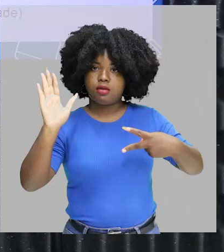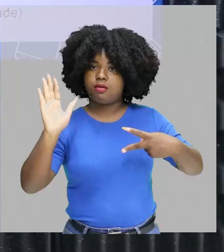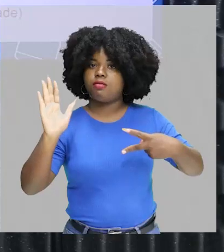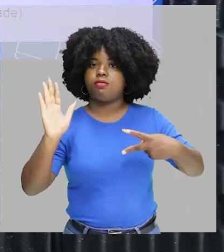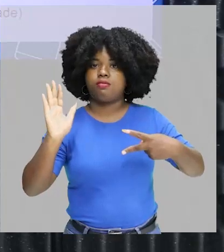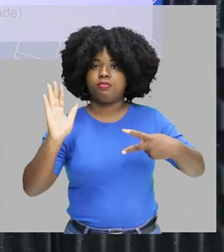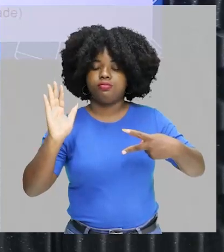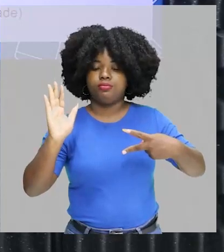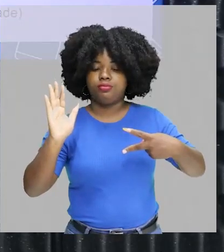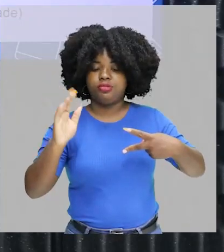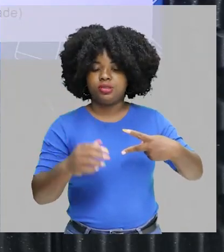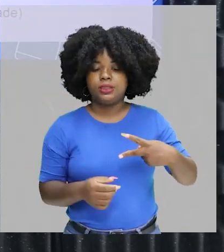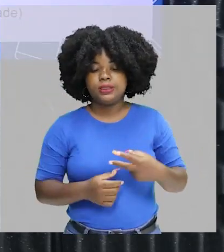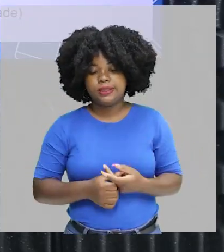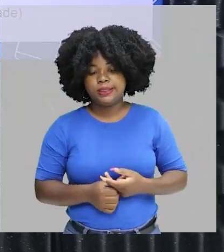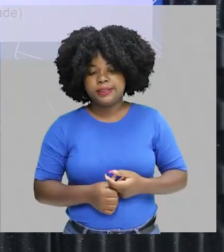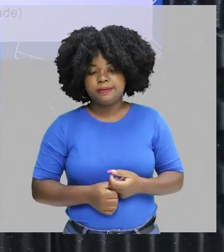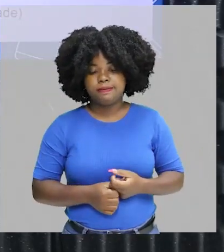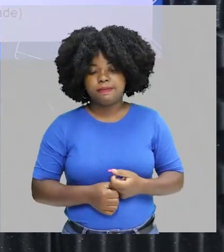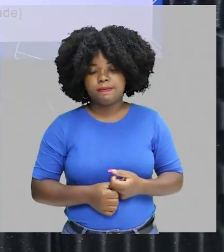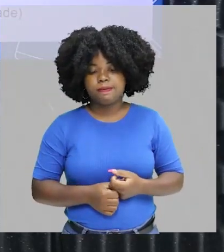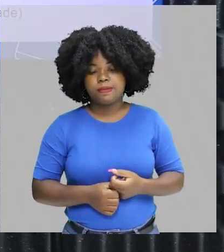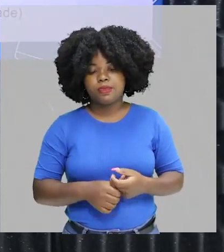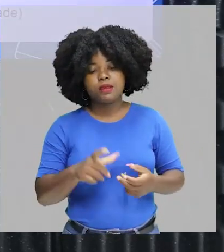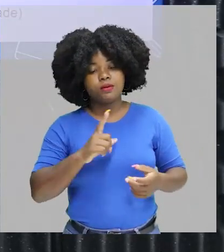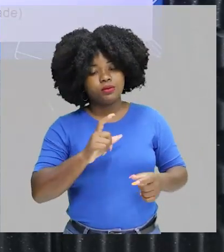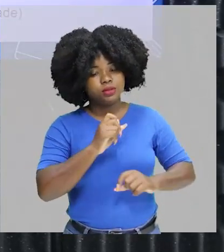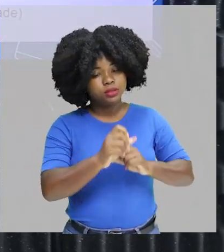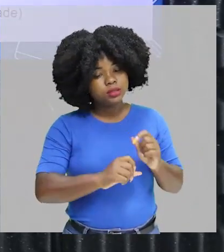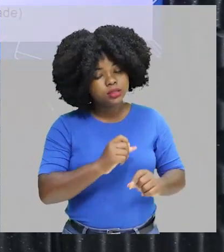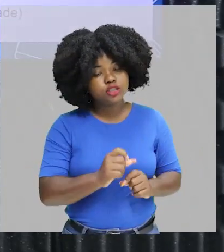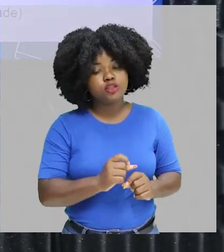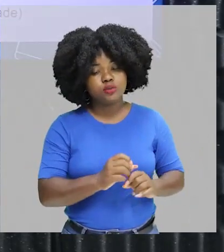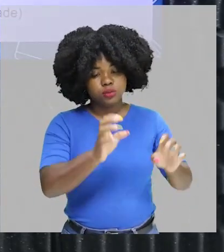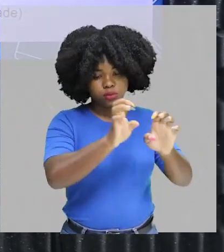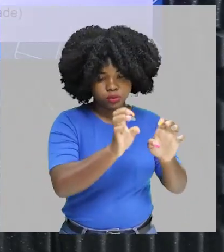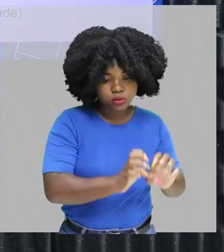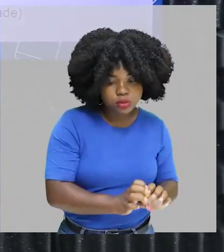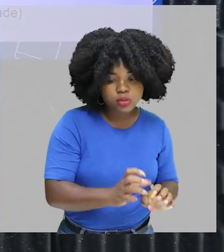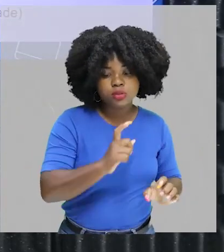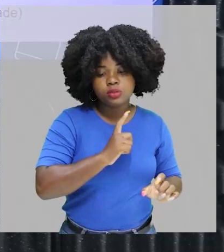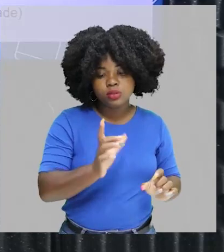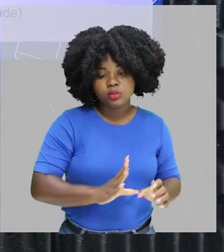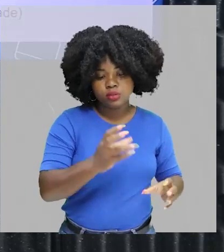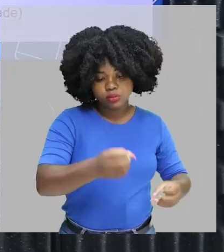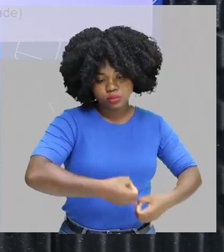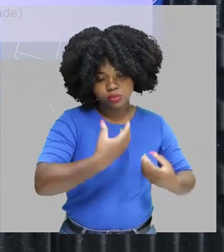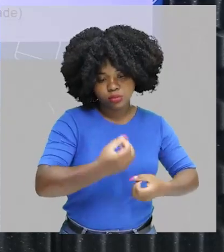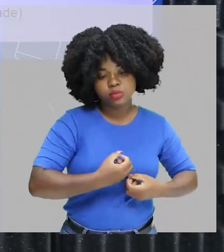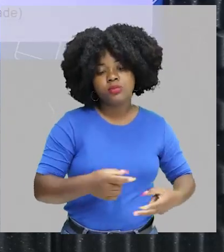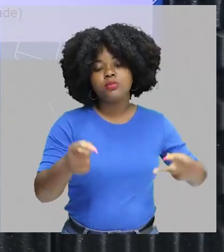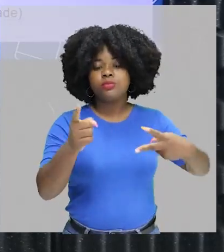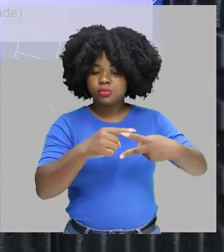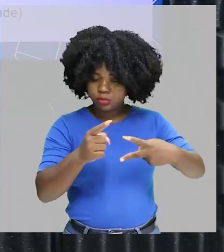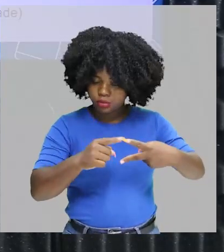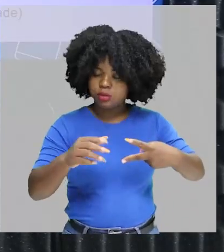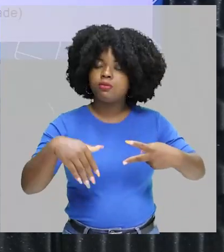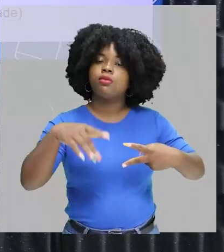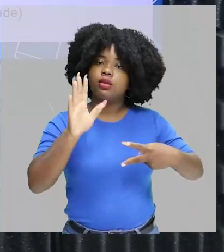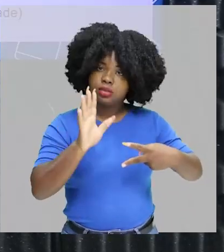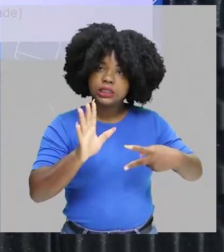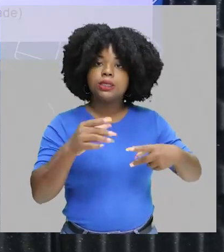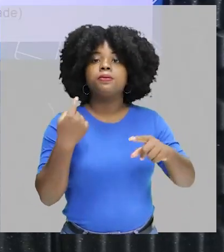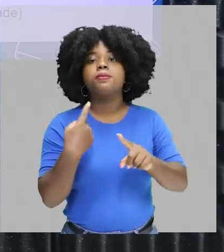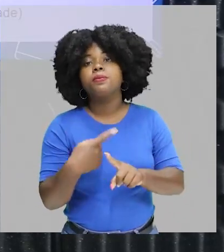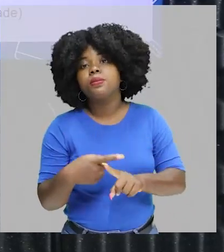boa parte dos produtos formados, boa parte será o 2-cloropropano. Por quê?